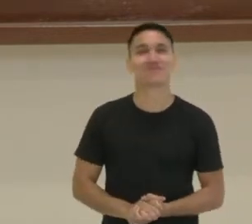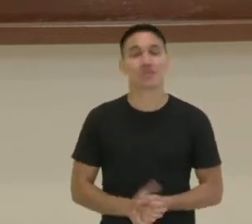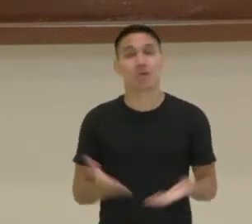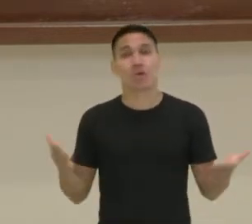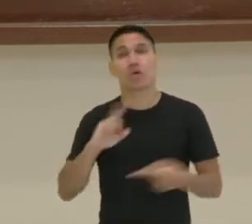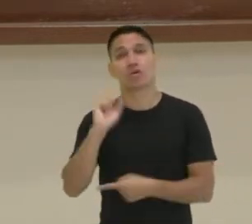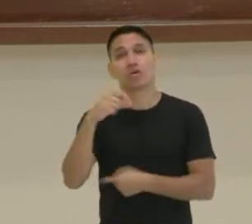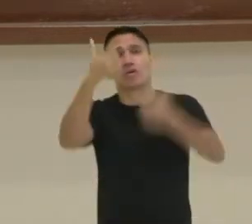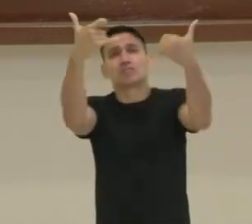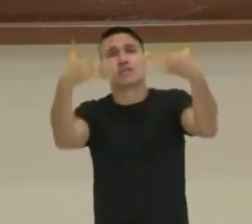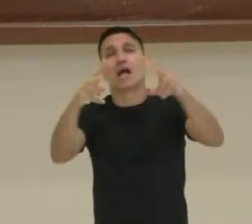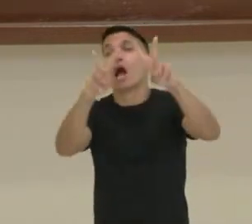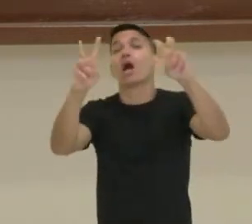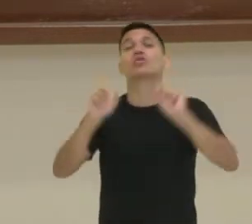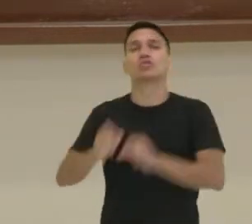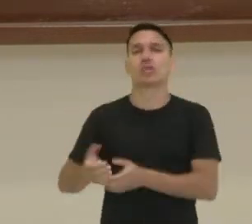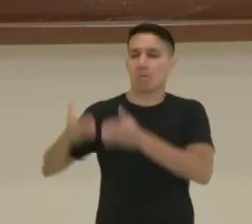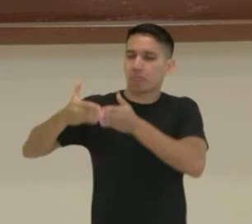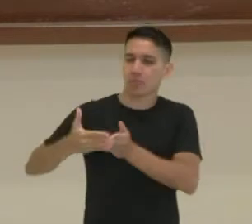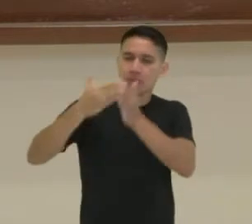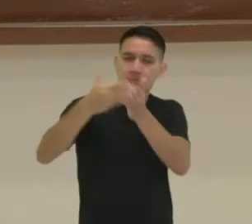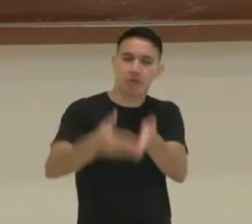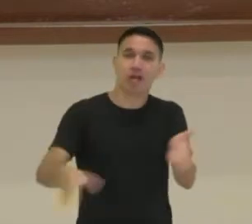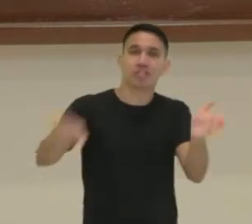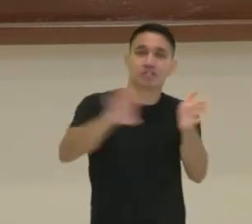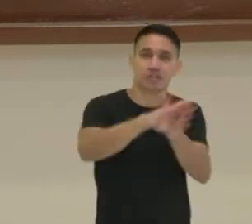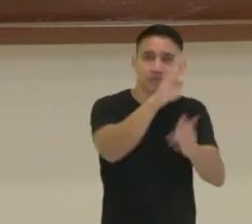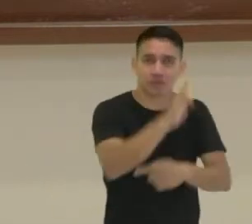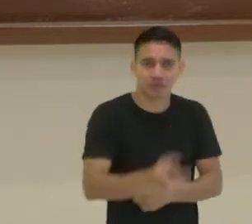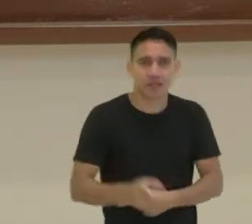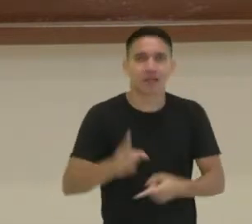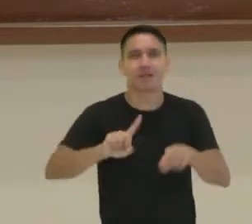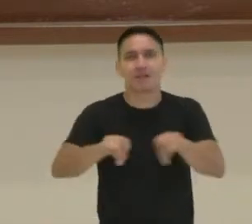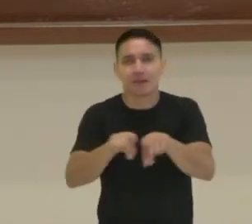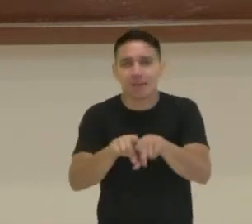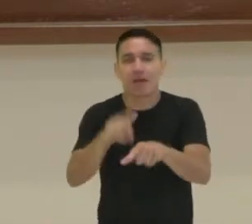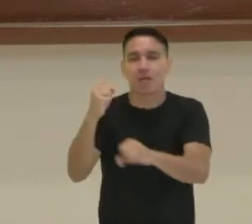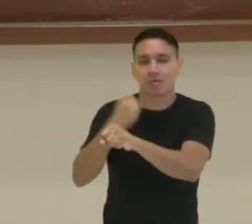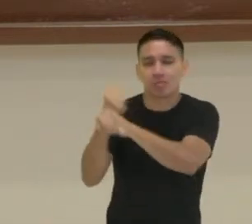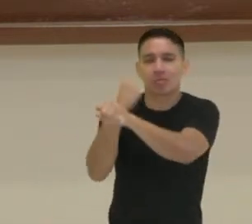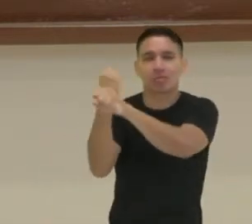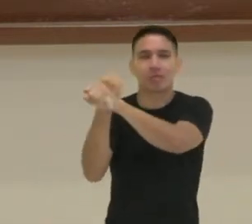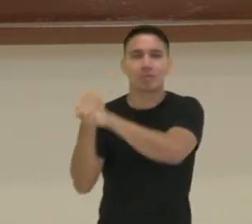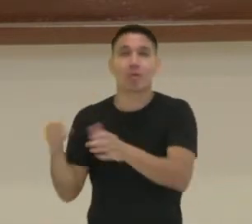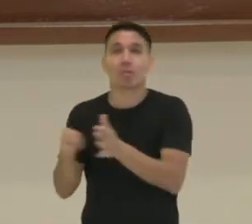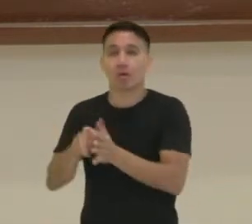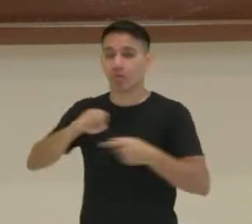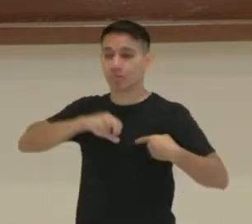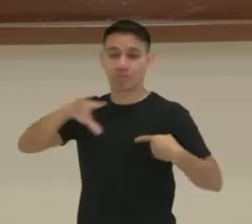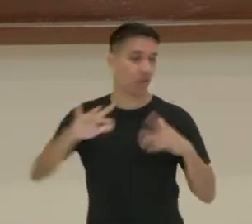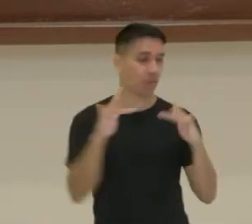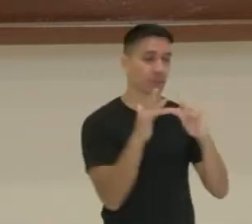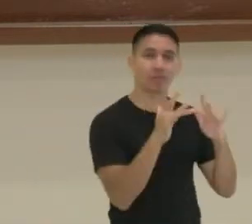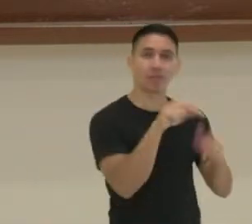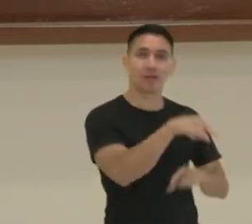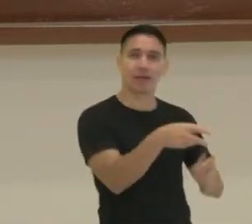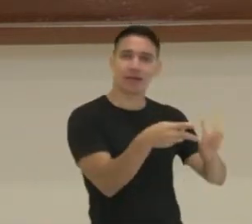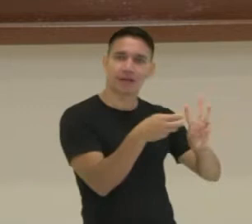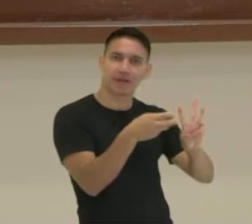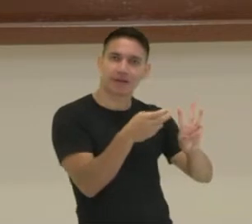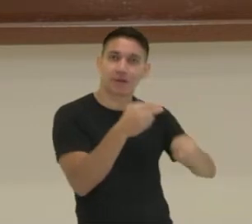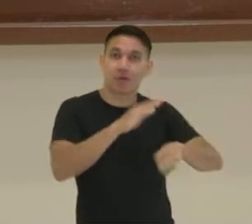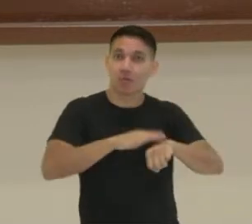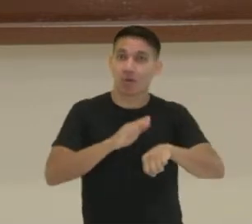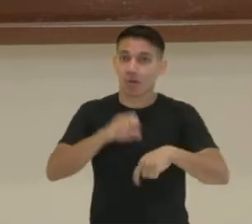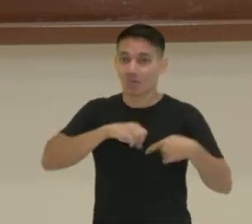vamos falar sobre as expedições e feitorias e o contato que os portugueses fizeram com os índios a partir do momento que os